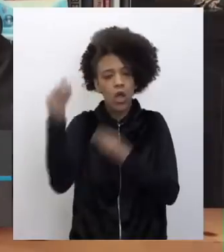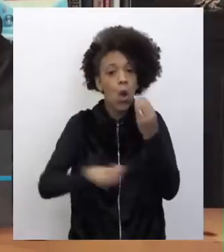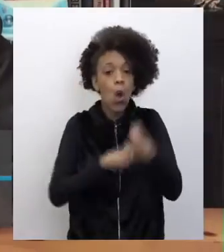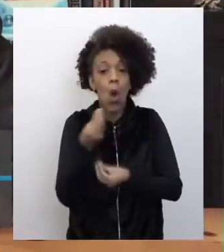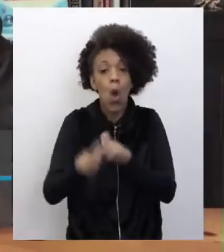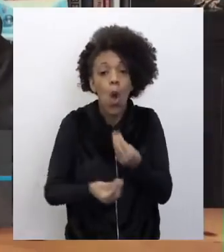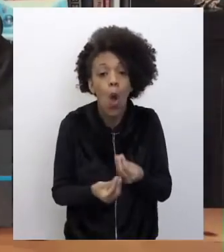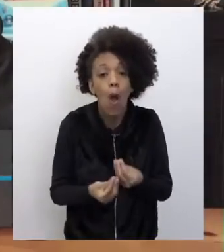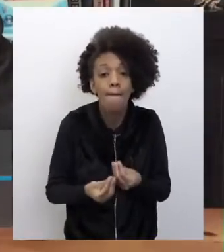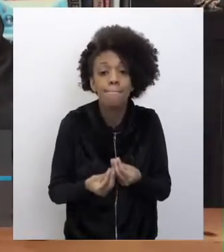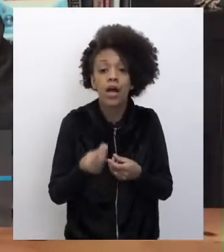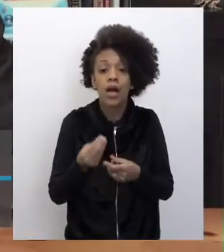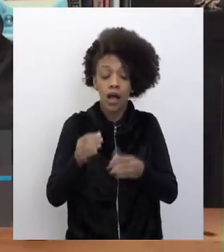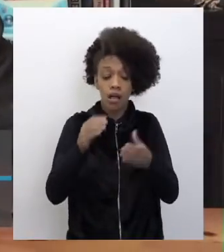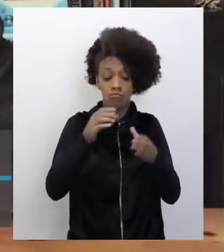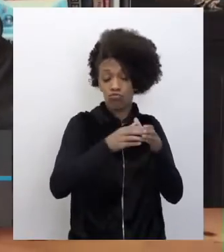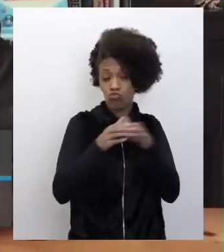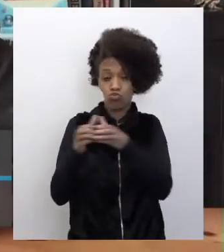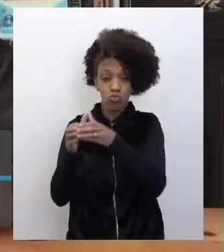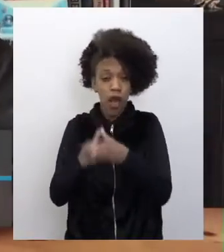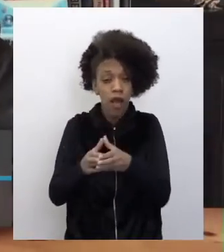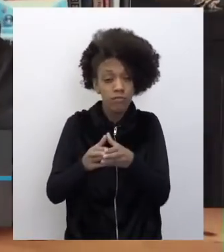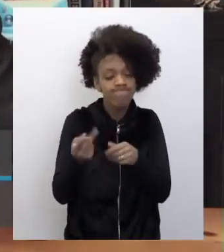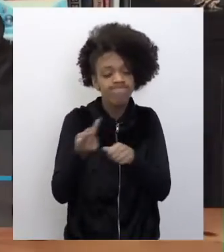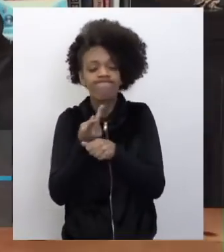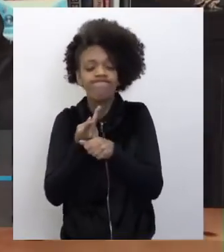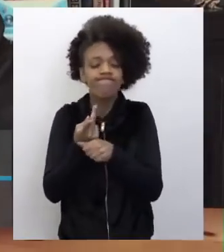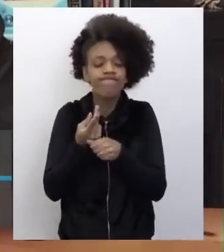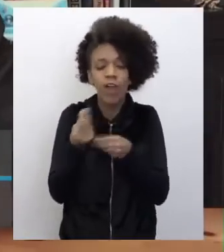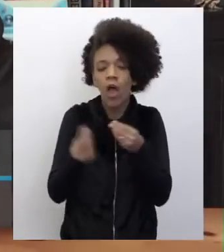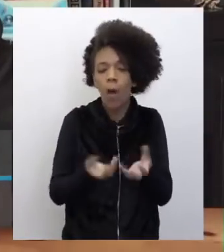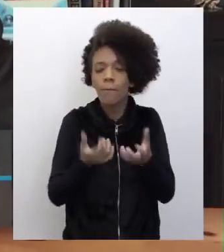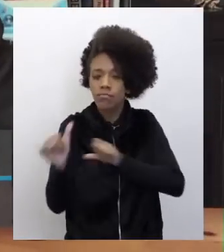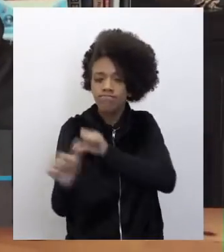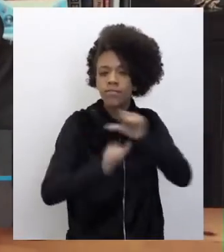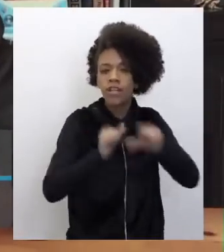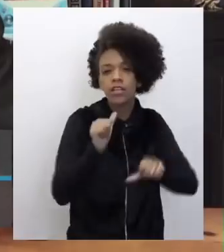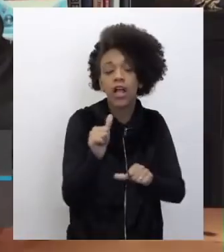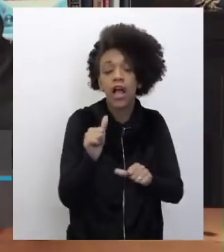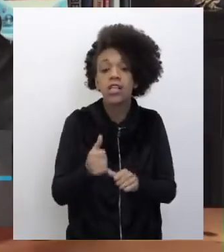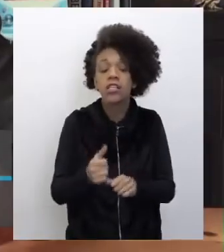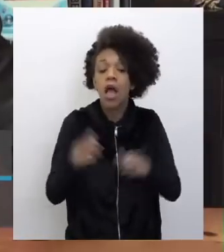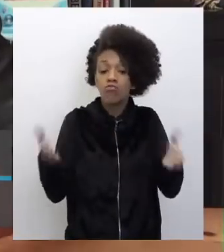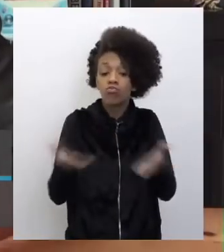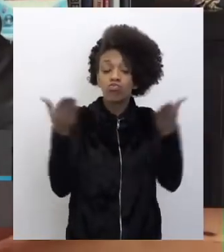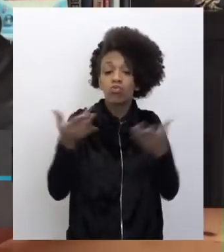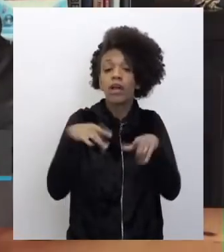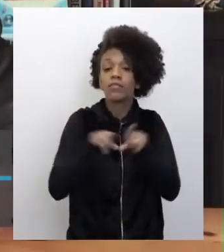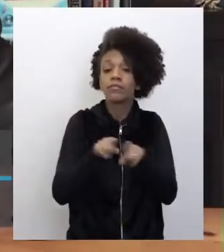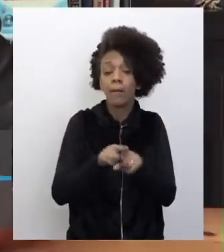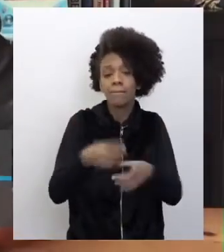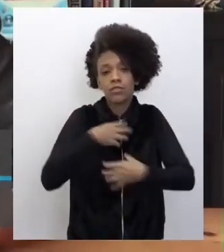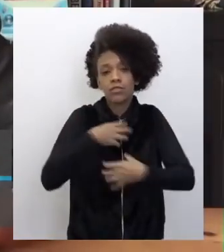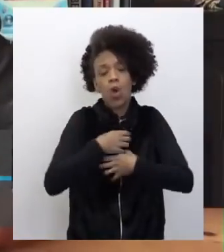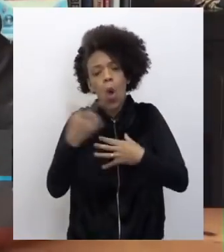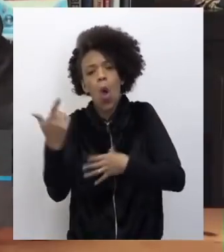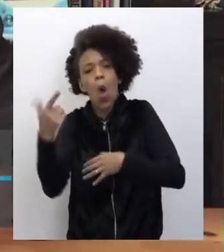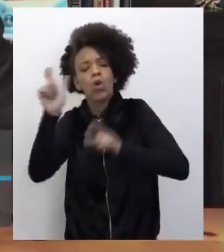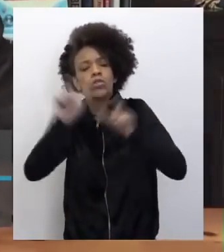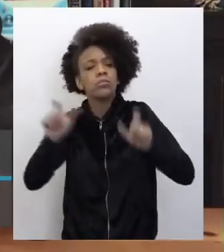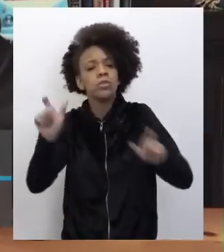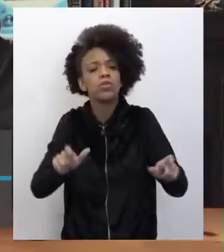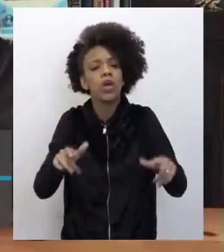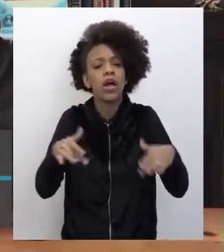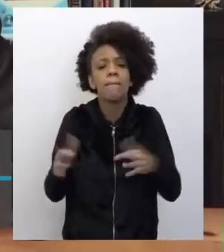cidade que gostaríamos de ter e hackeamos a nossa janela. Nós também conhecemos iniciativas que procuram sensibilizar outras pessoas